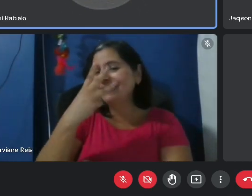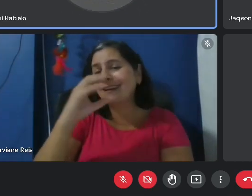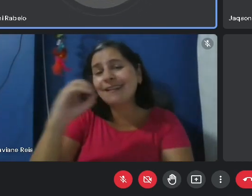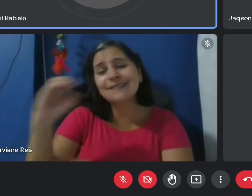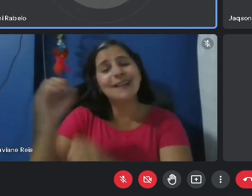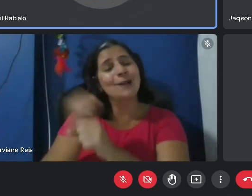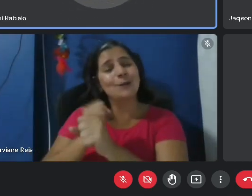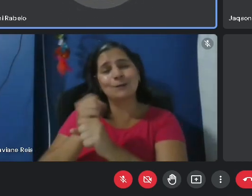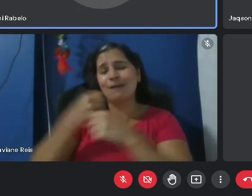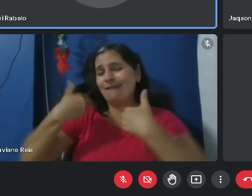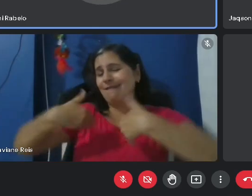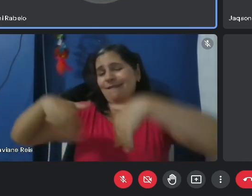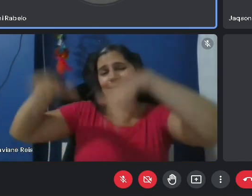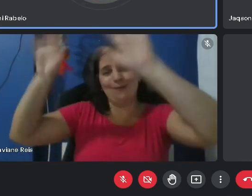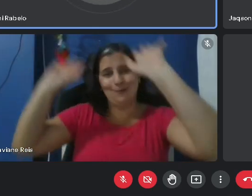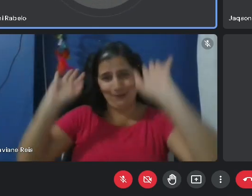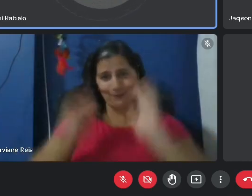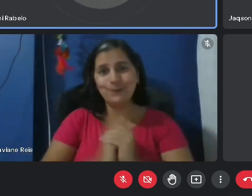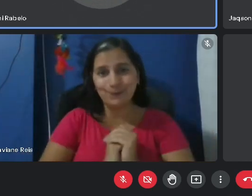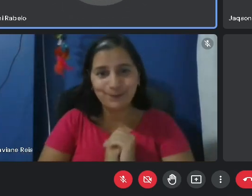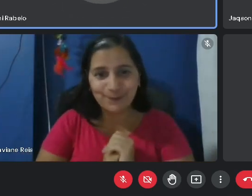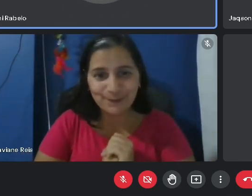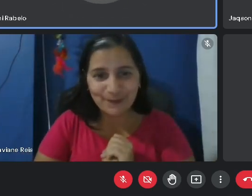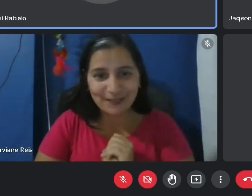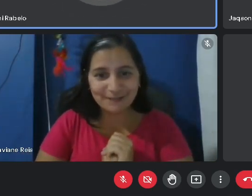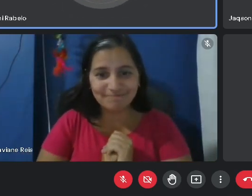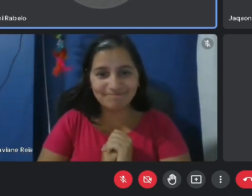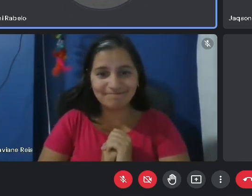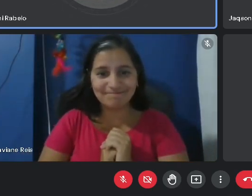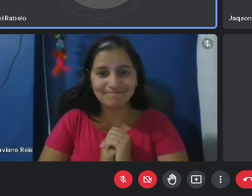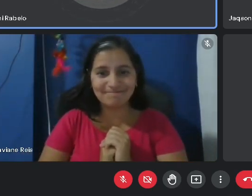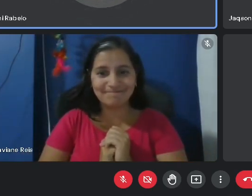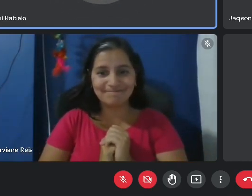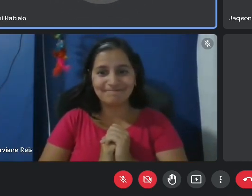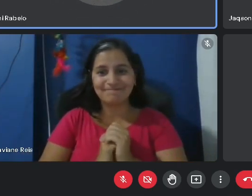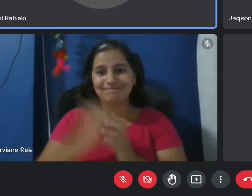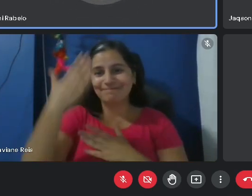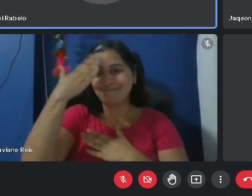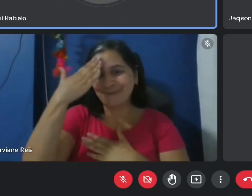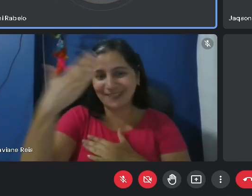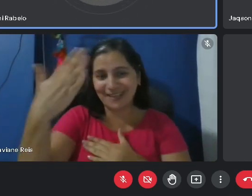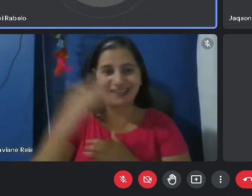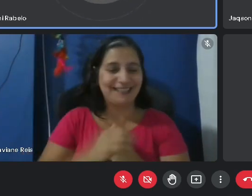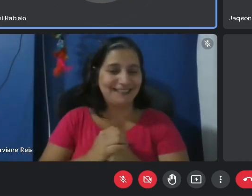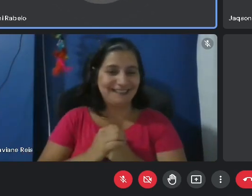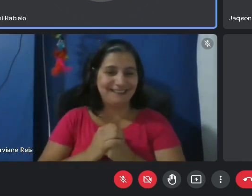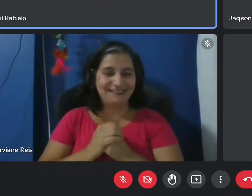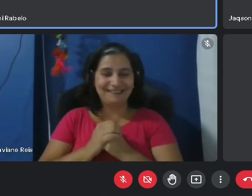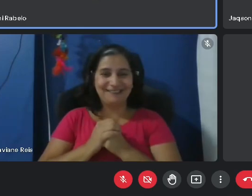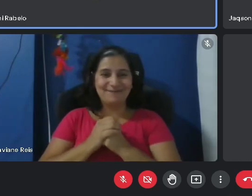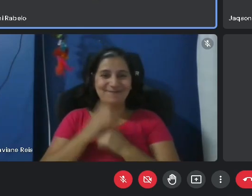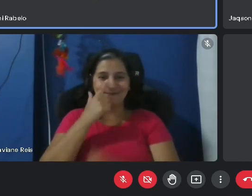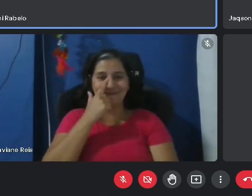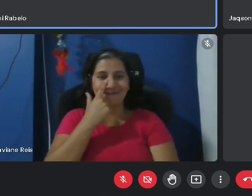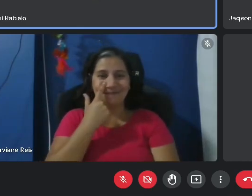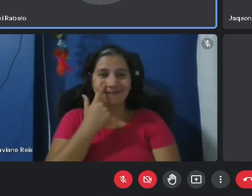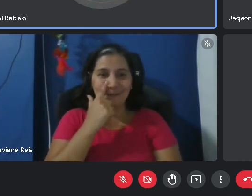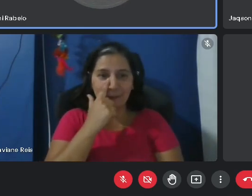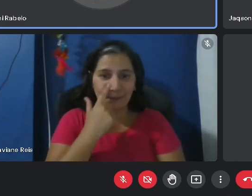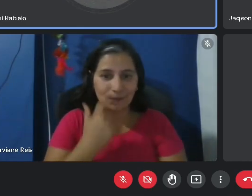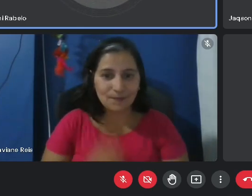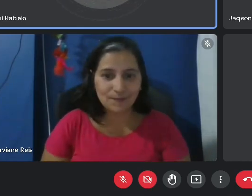Já isso há muitos anos, e o surdo não para, ele continua, né, aprendendo.